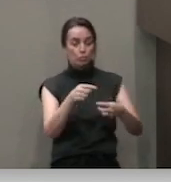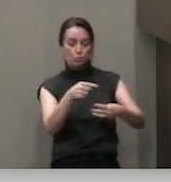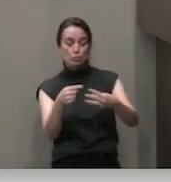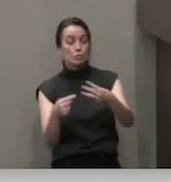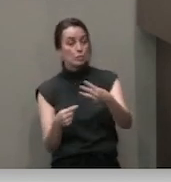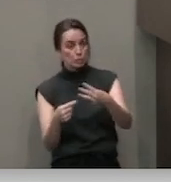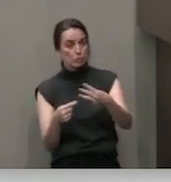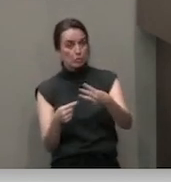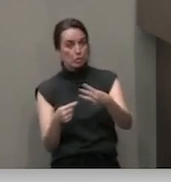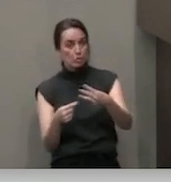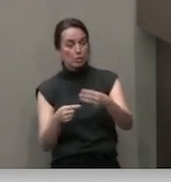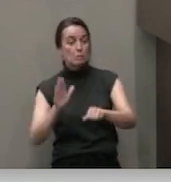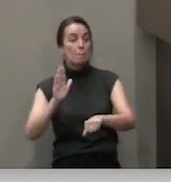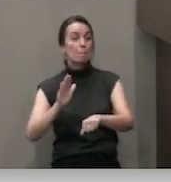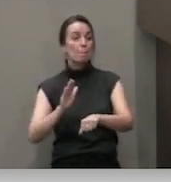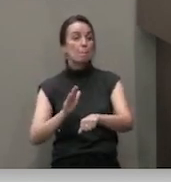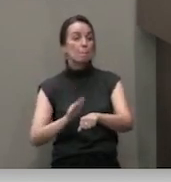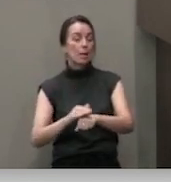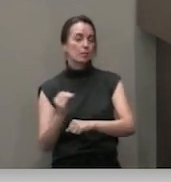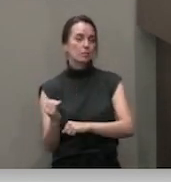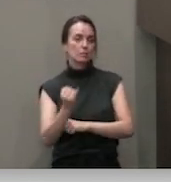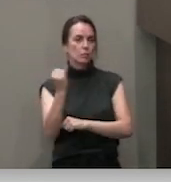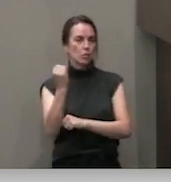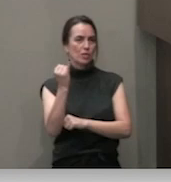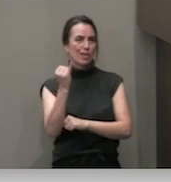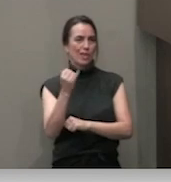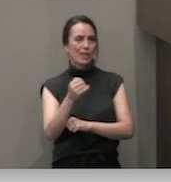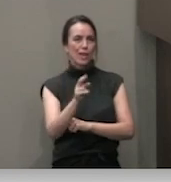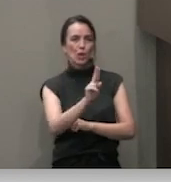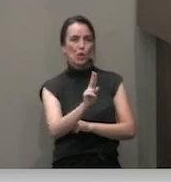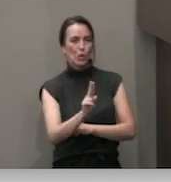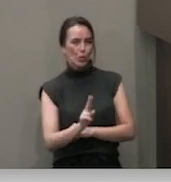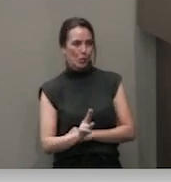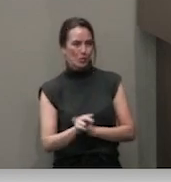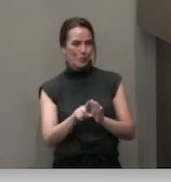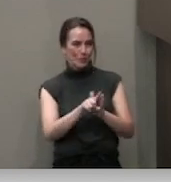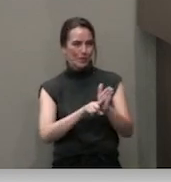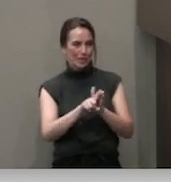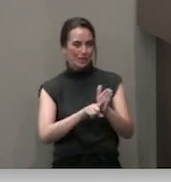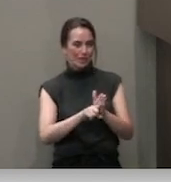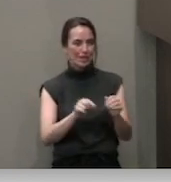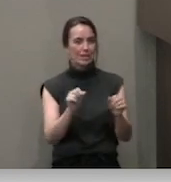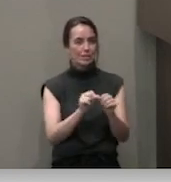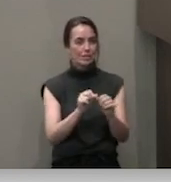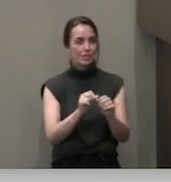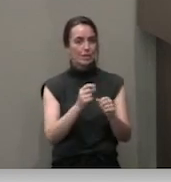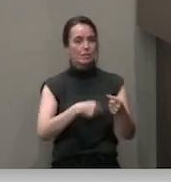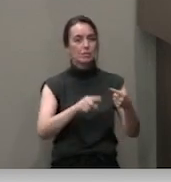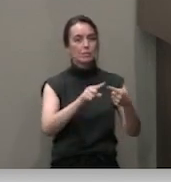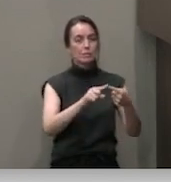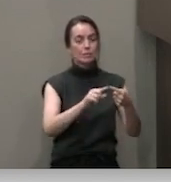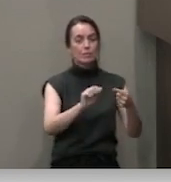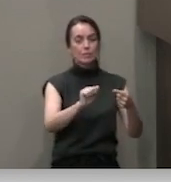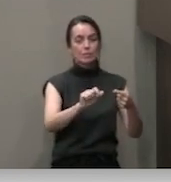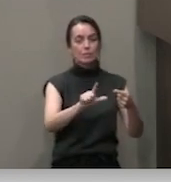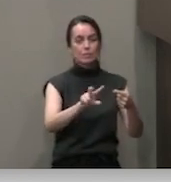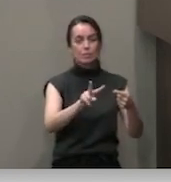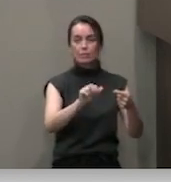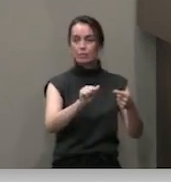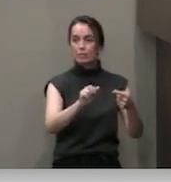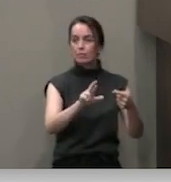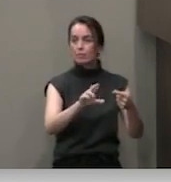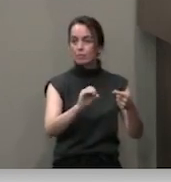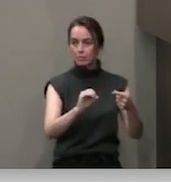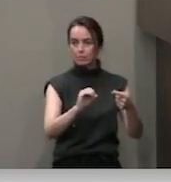mais citados nas pesquisas que são feitas o Dr Álvaro de la Bona eu conheço há